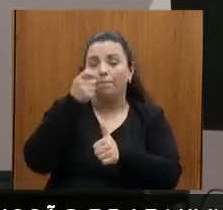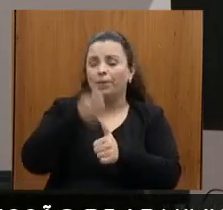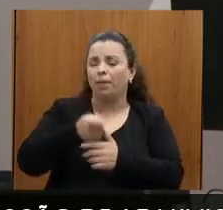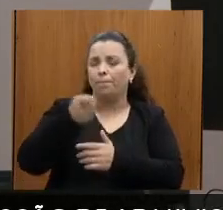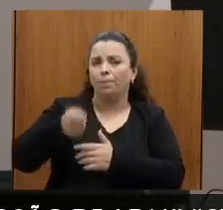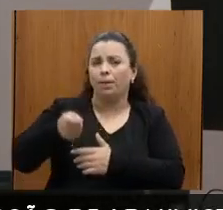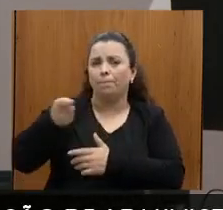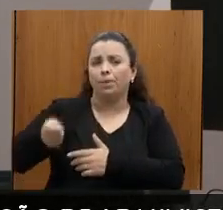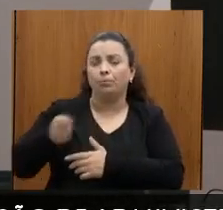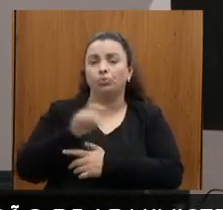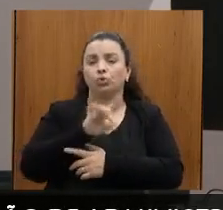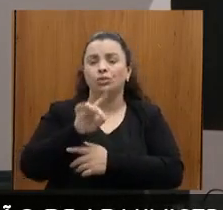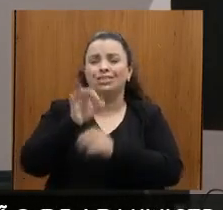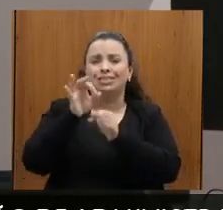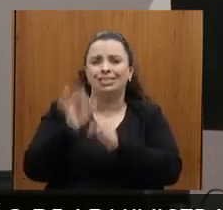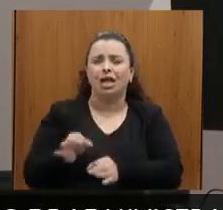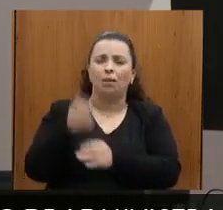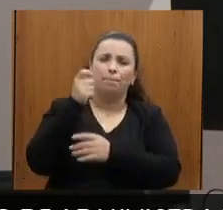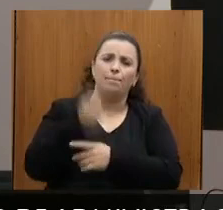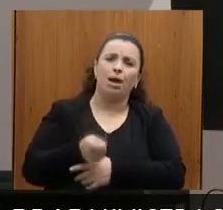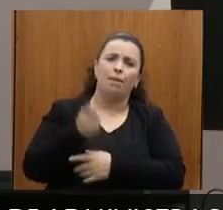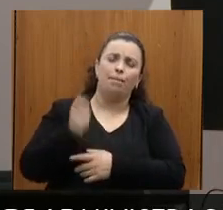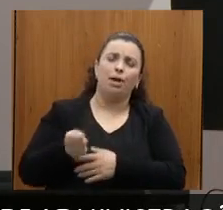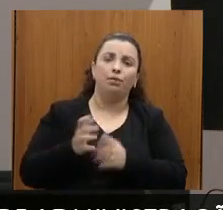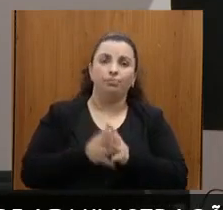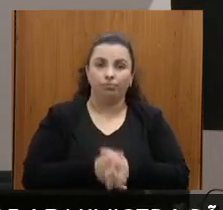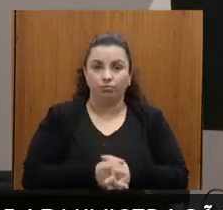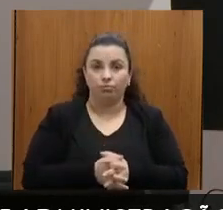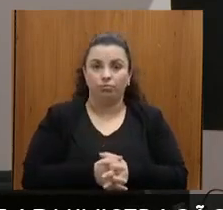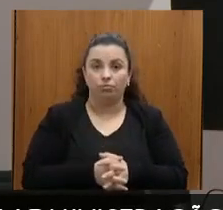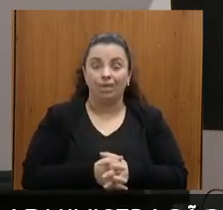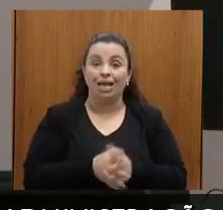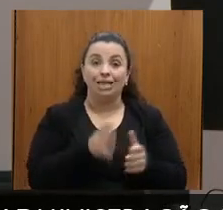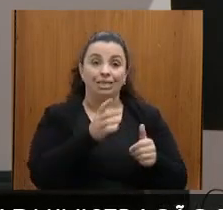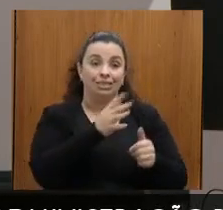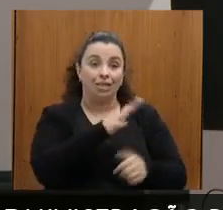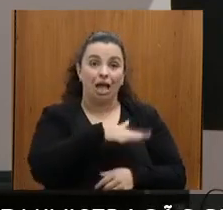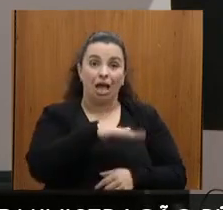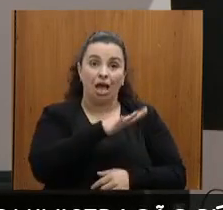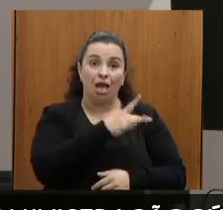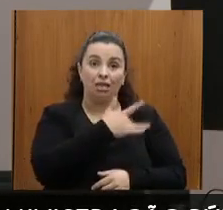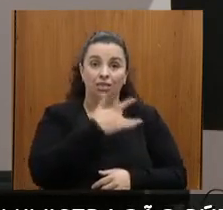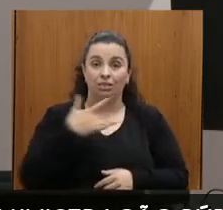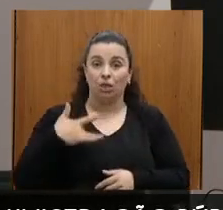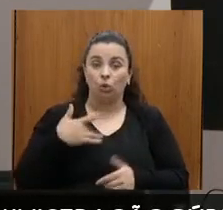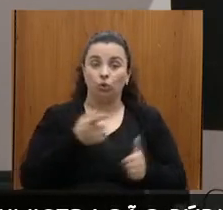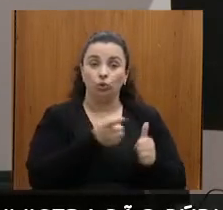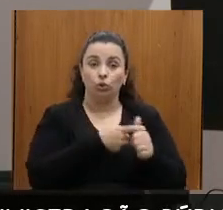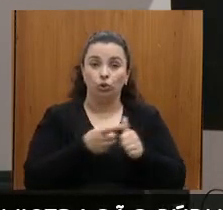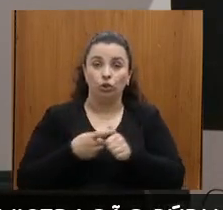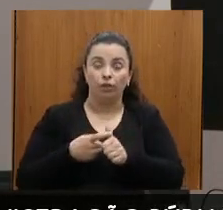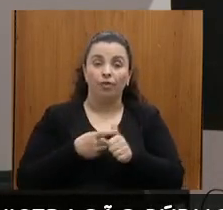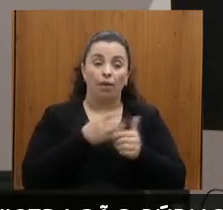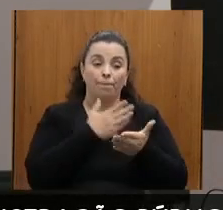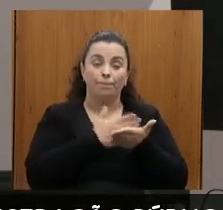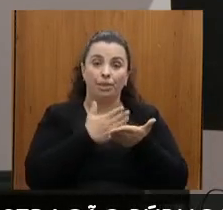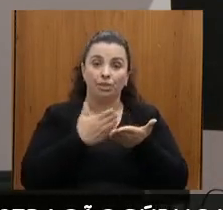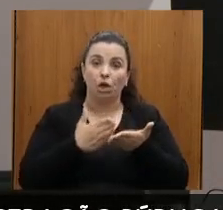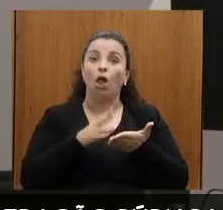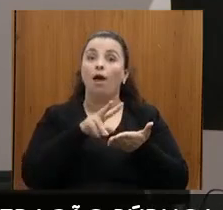As dívidas da saúde foram parceladas e vão começar a ser pagas.